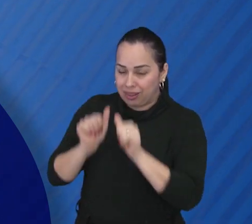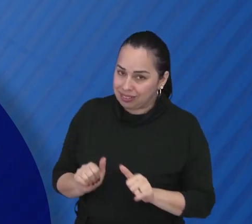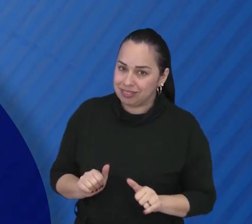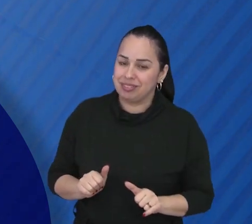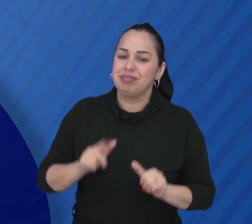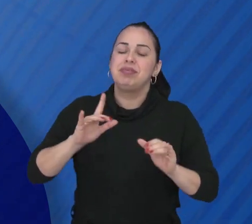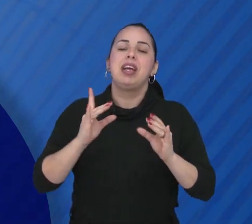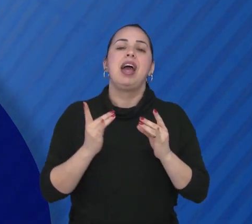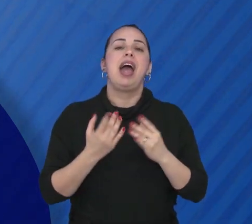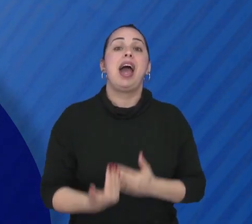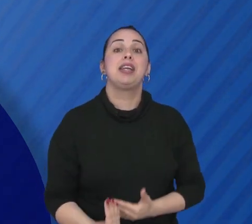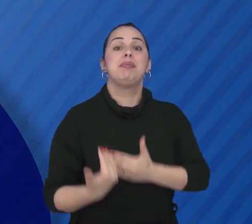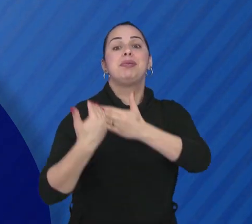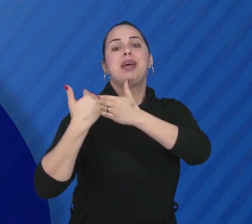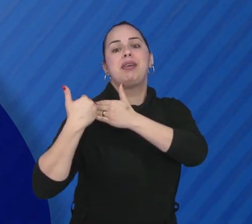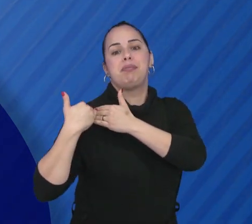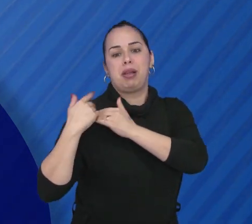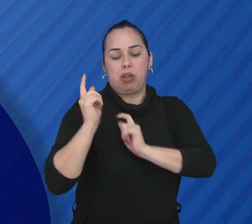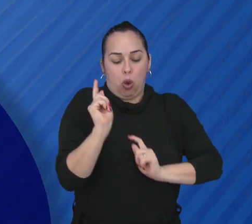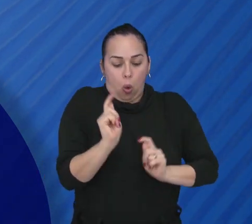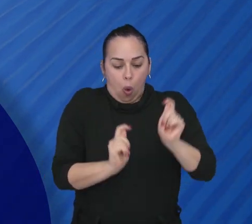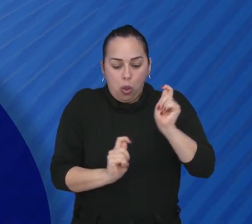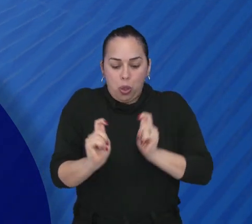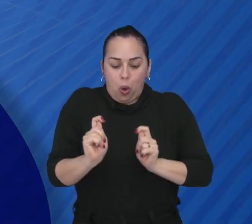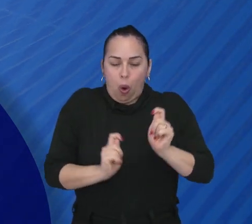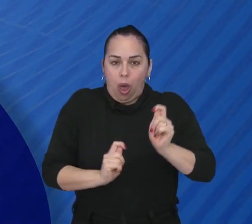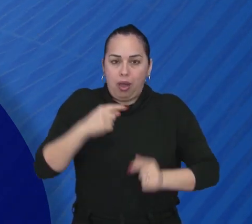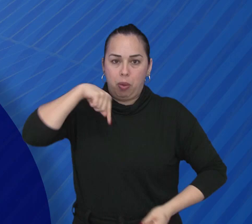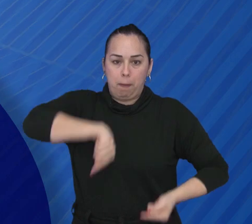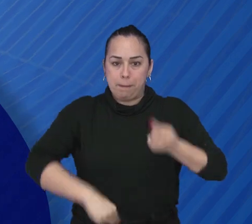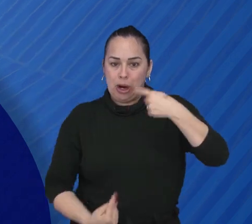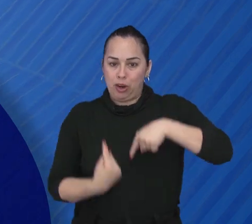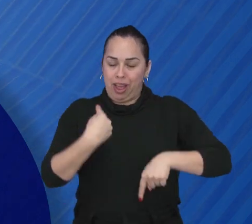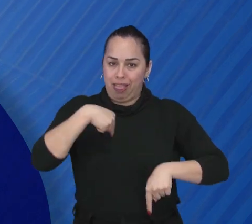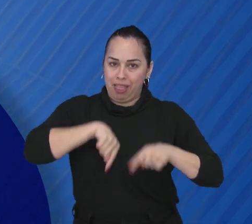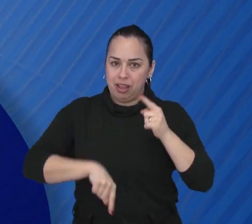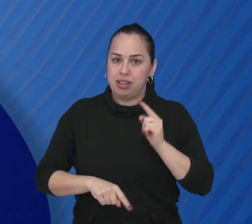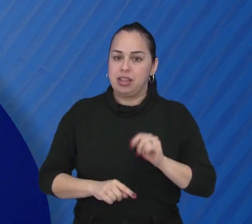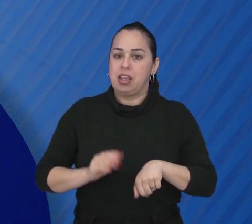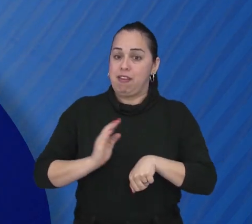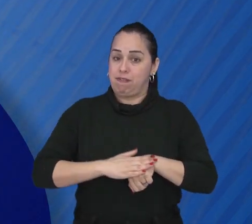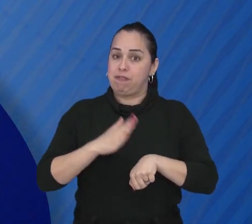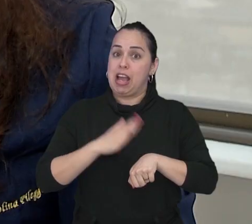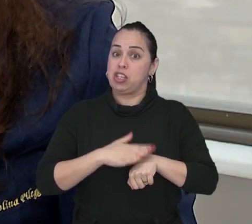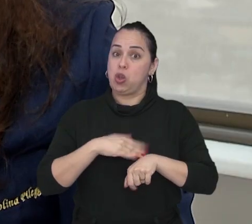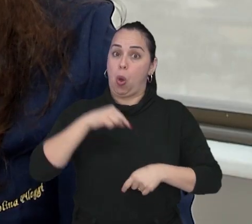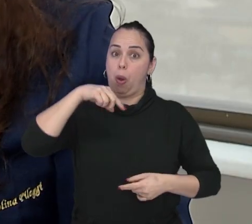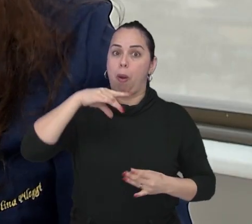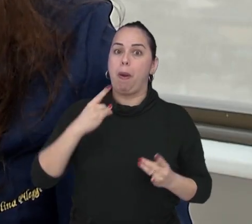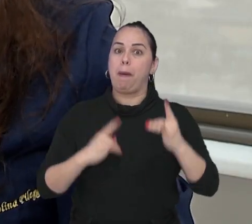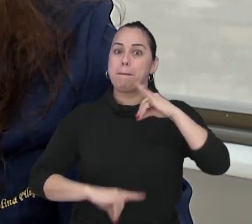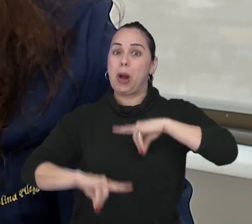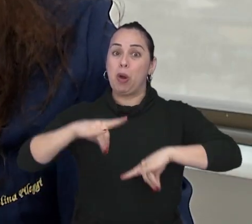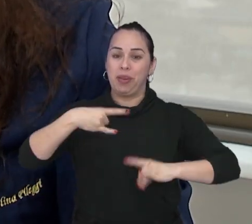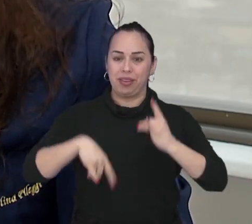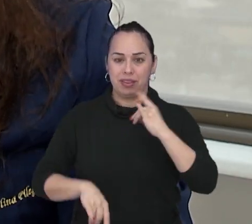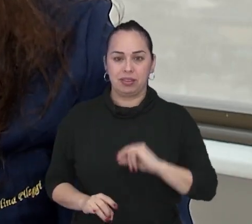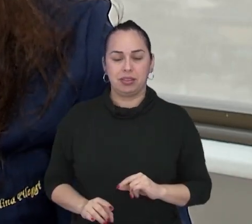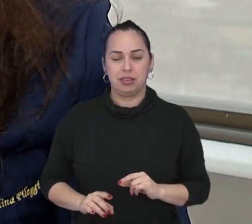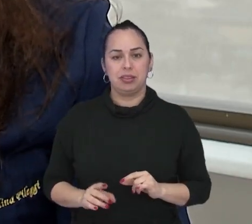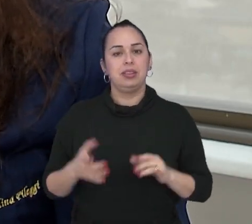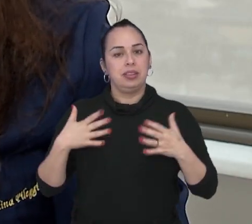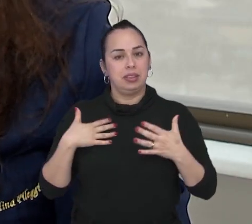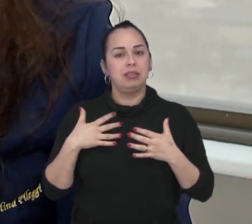borboleta ela é responsável por regular o metabolismo do corpo com a produção de hormônios ele vai agir